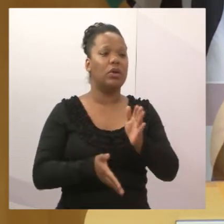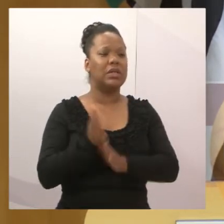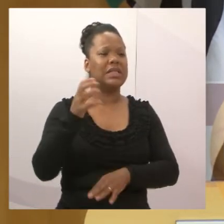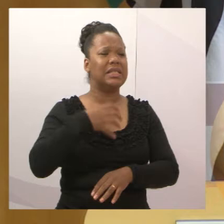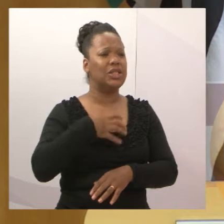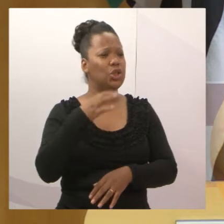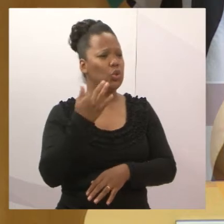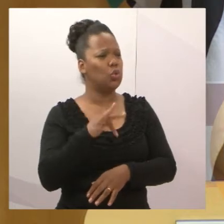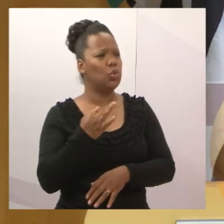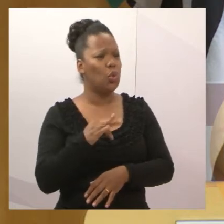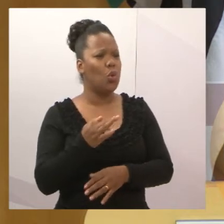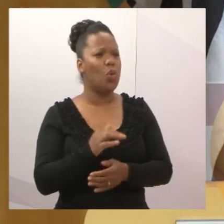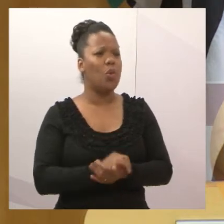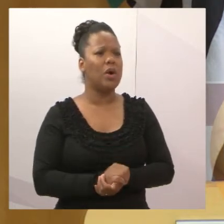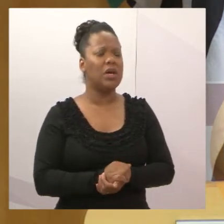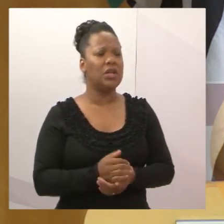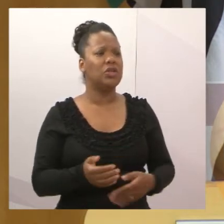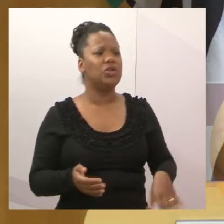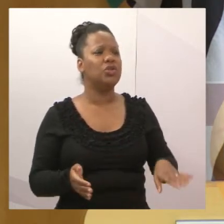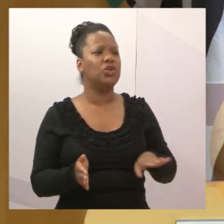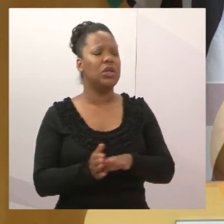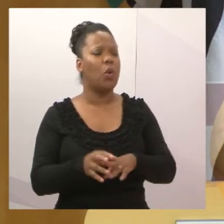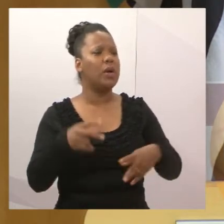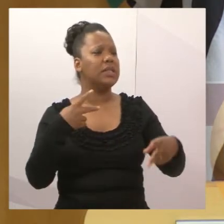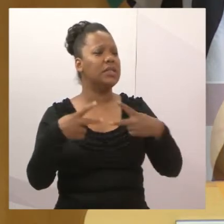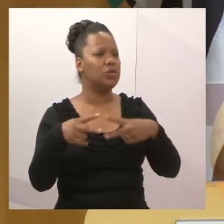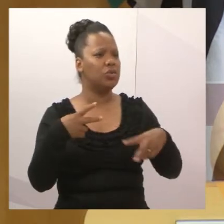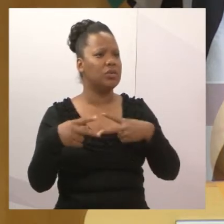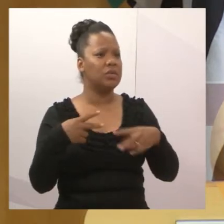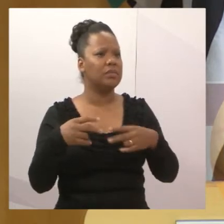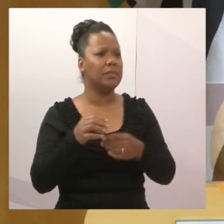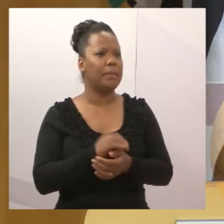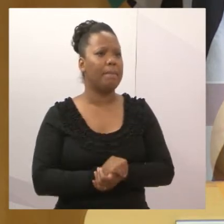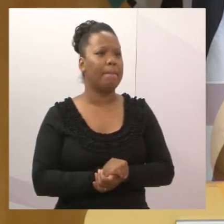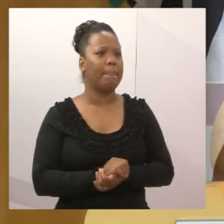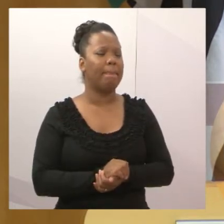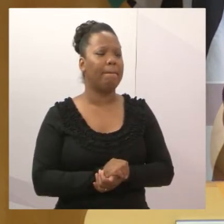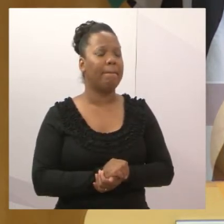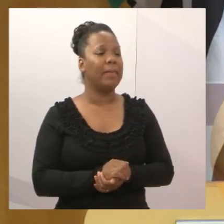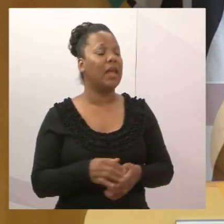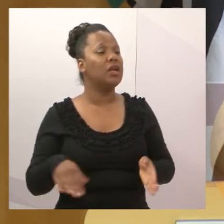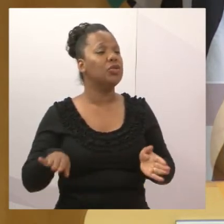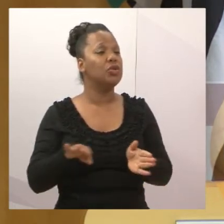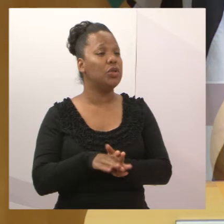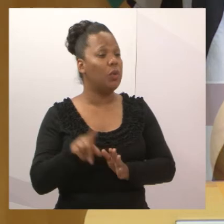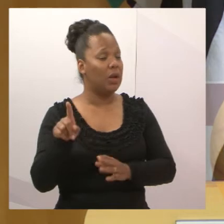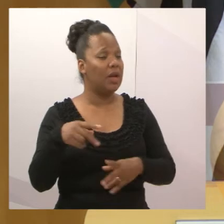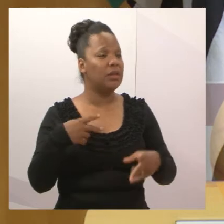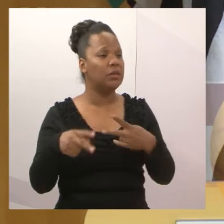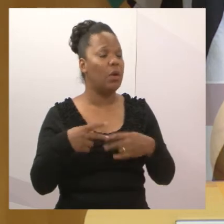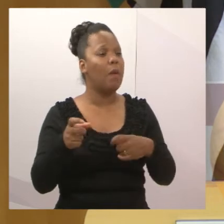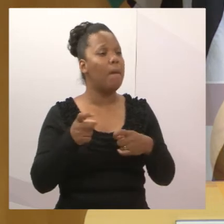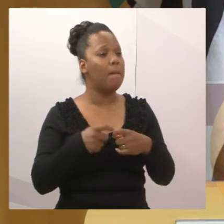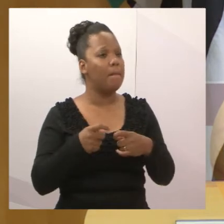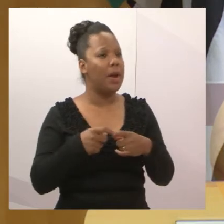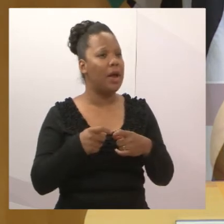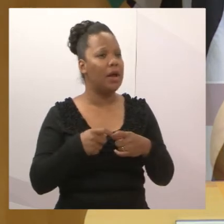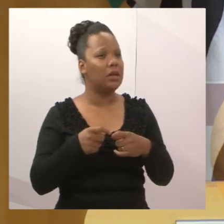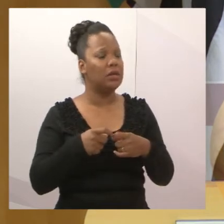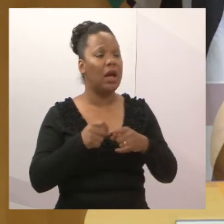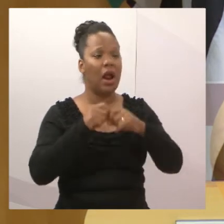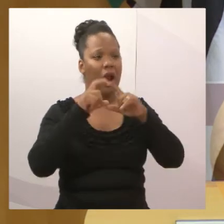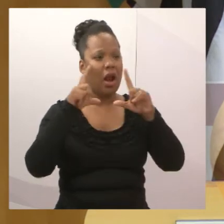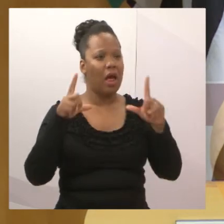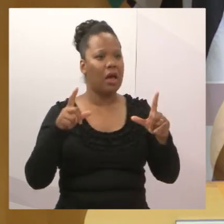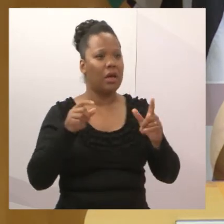dor, conseguiu chegar até São José, na Vila Industrial. Chegando na Vila Industrial, o médico já foi claro em